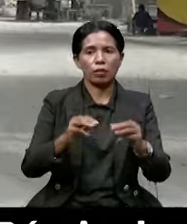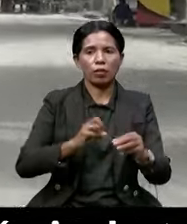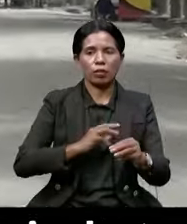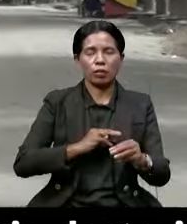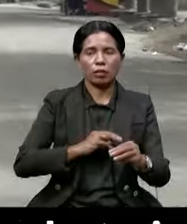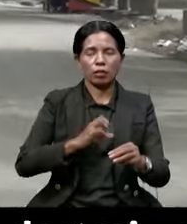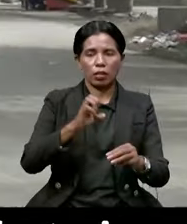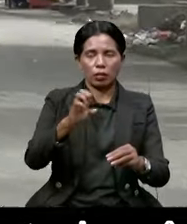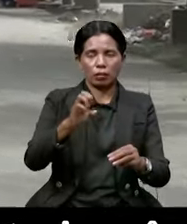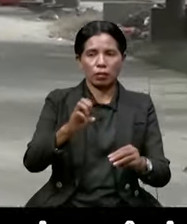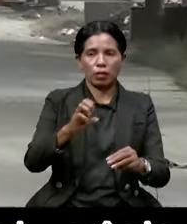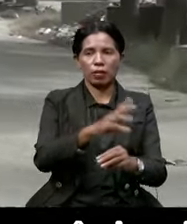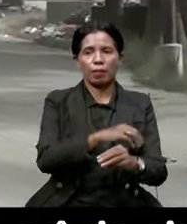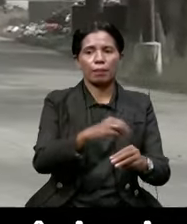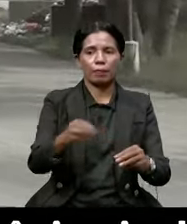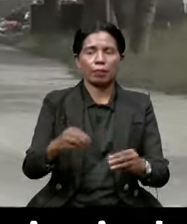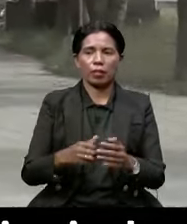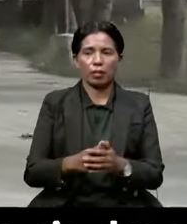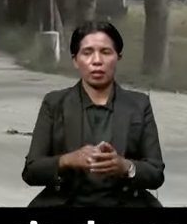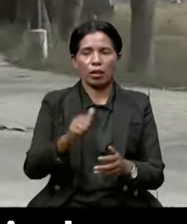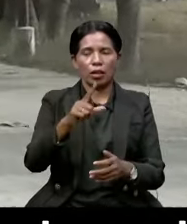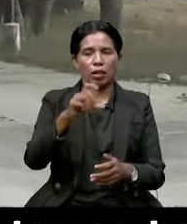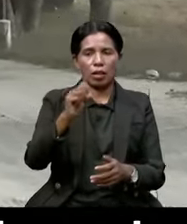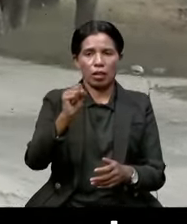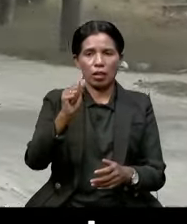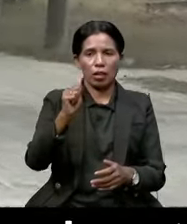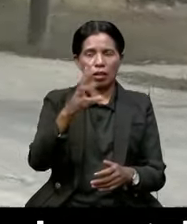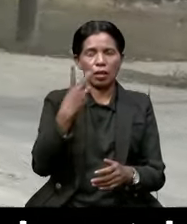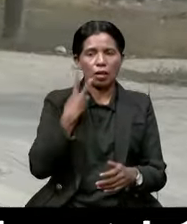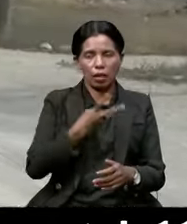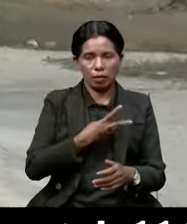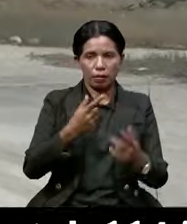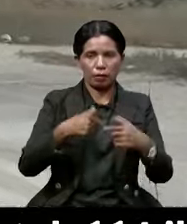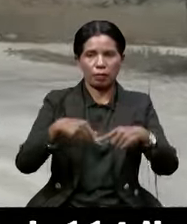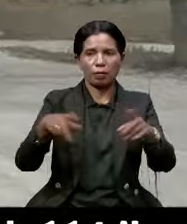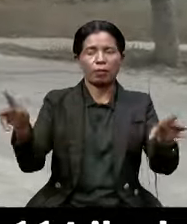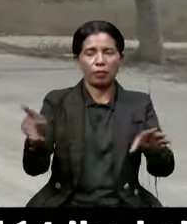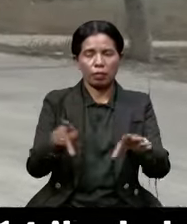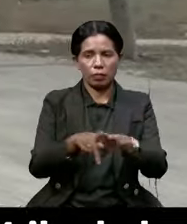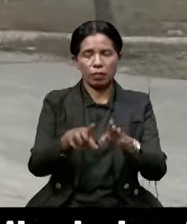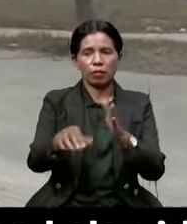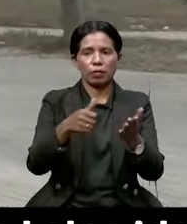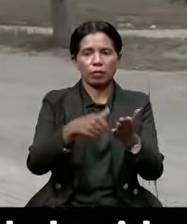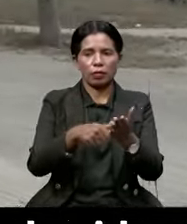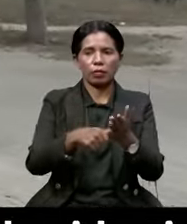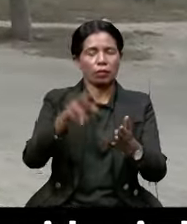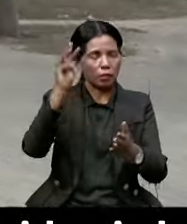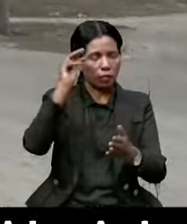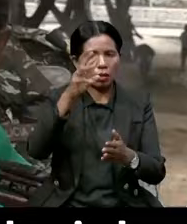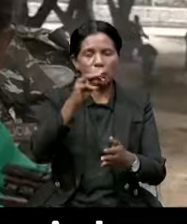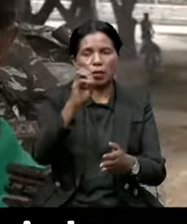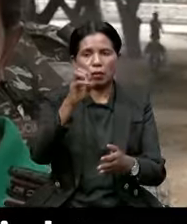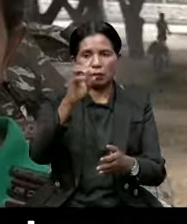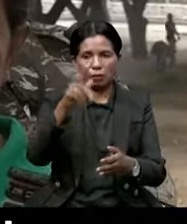Manufahi, e posto Same, nós posto Alas, vai da Berek, né? A mim vai participar, é tão convite o ministro de Obras Públicas,